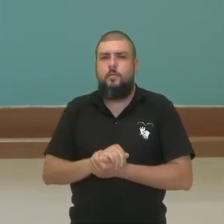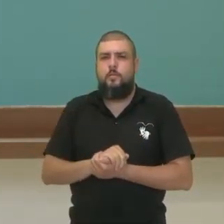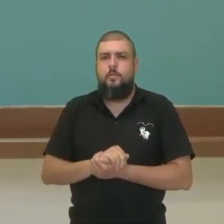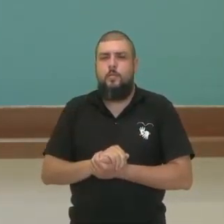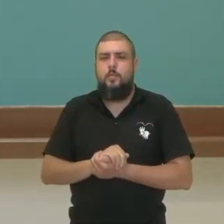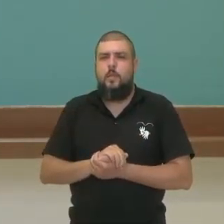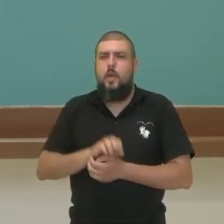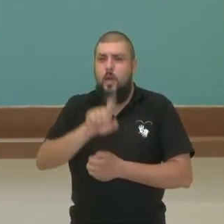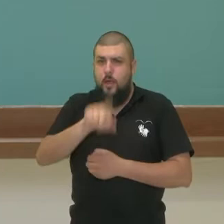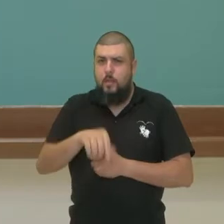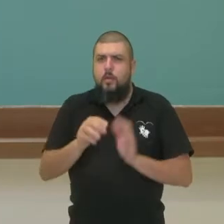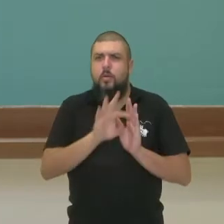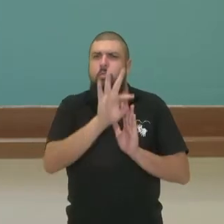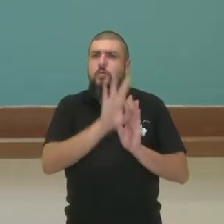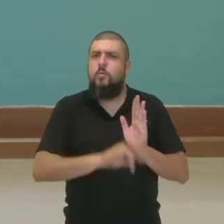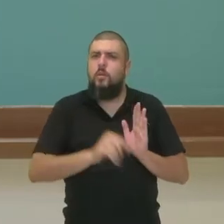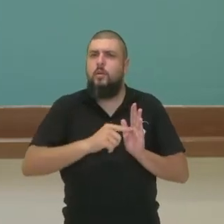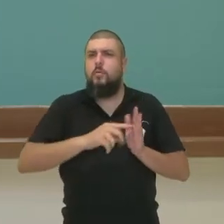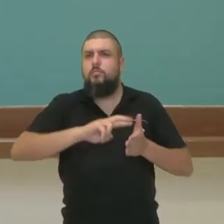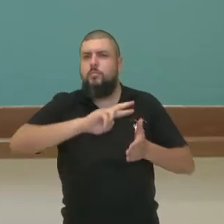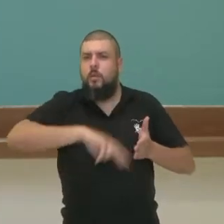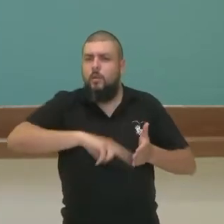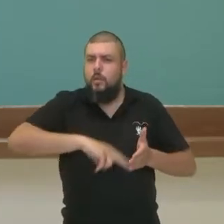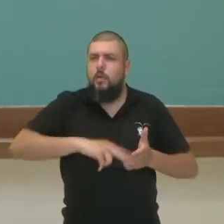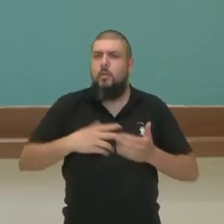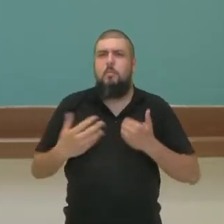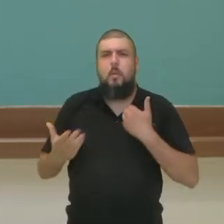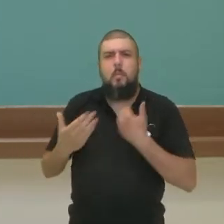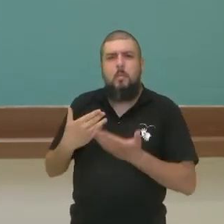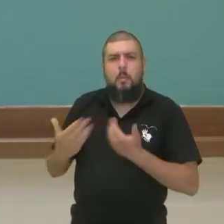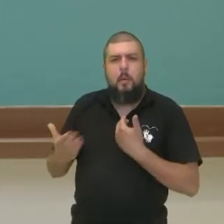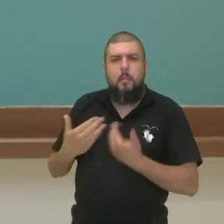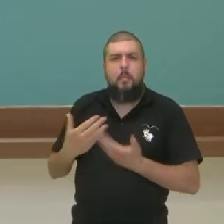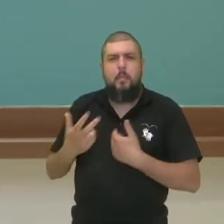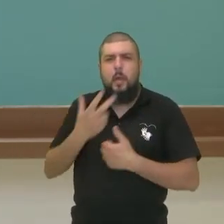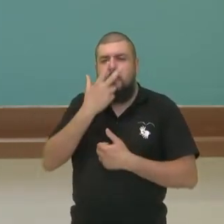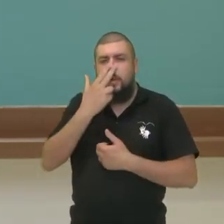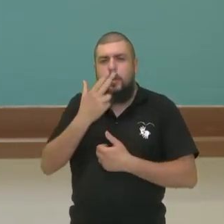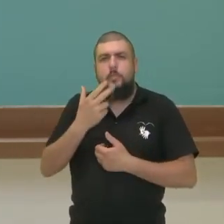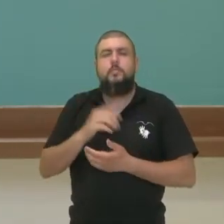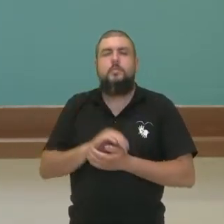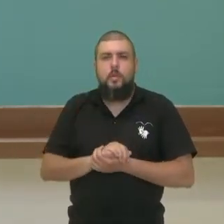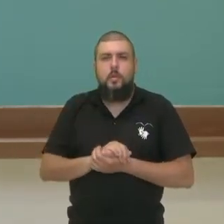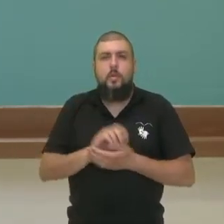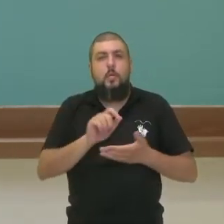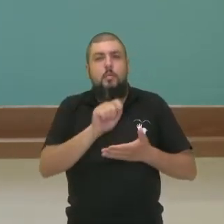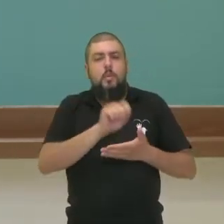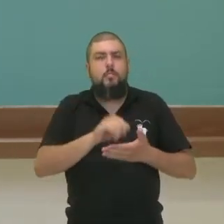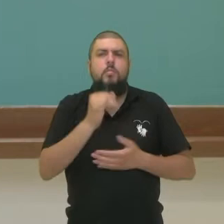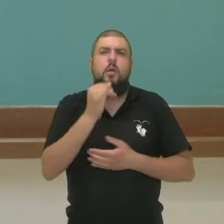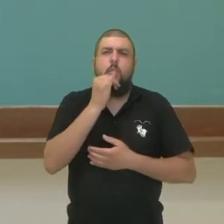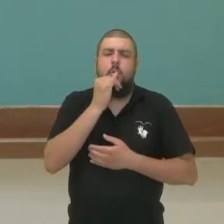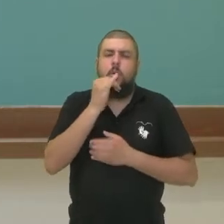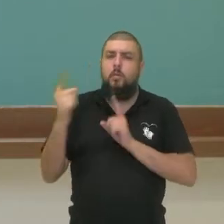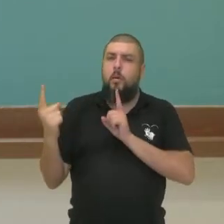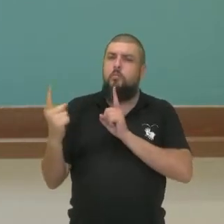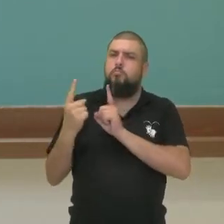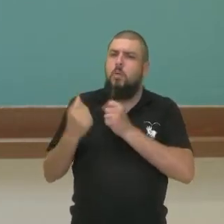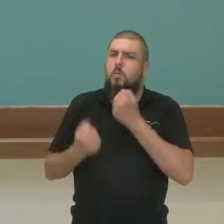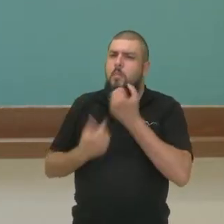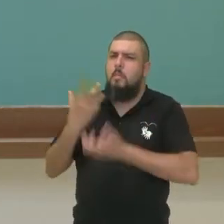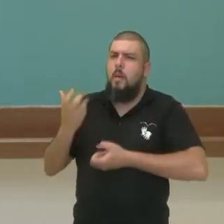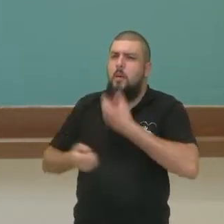bate papo, conversa, lê, né? E você vai comentar daquele filme, daquele objeto